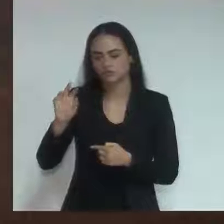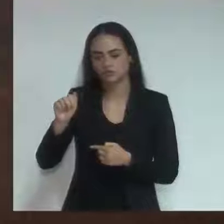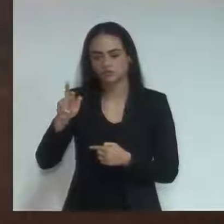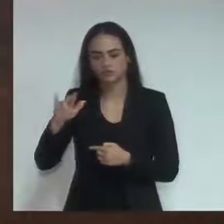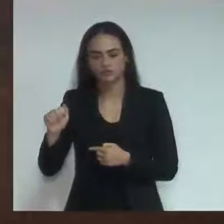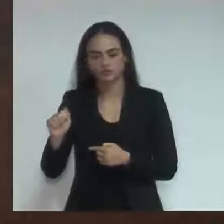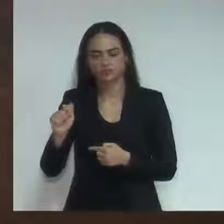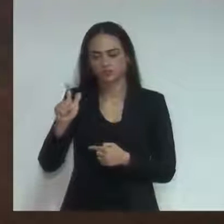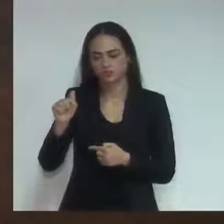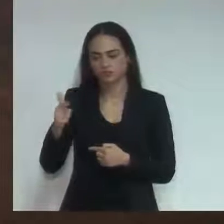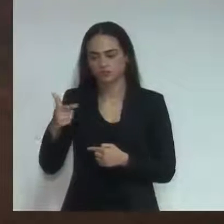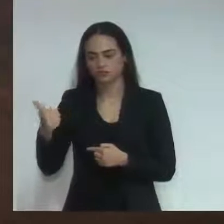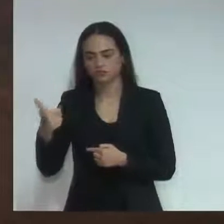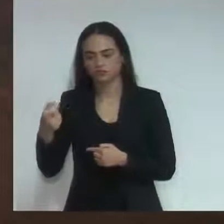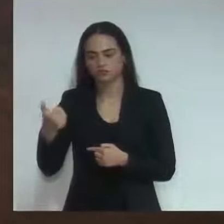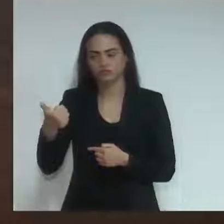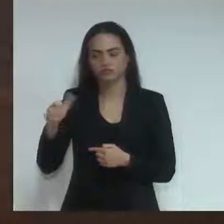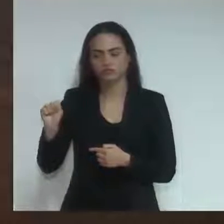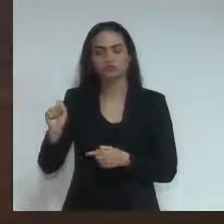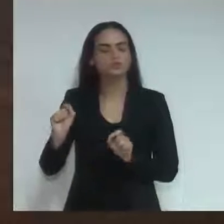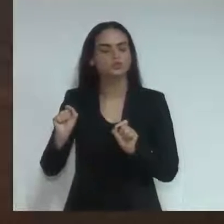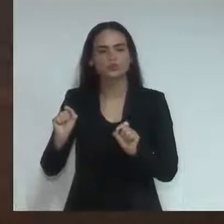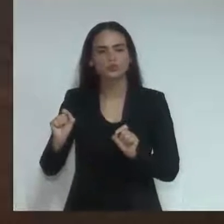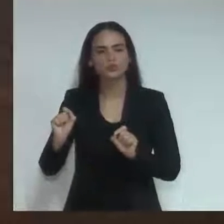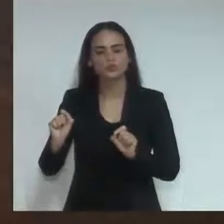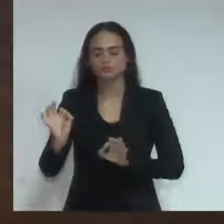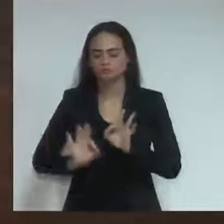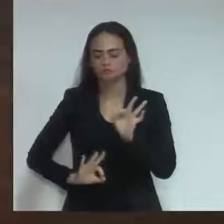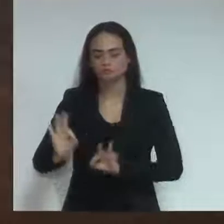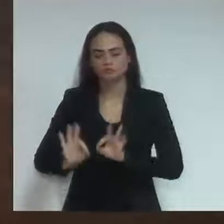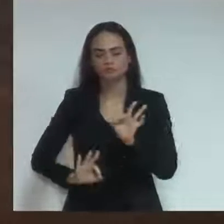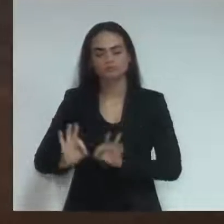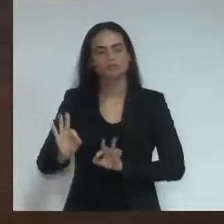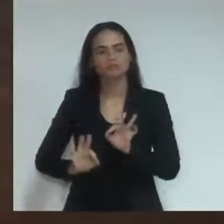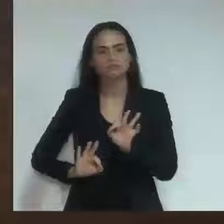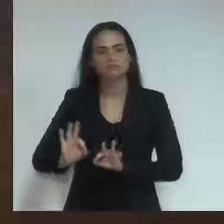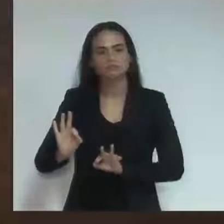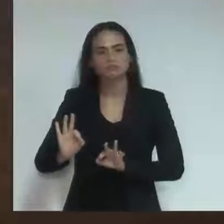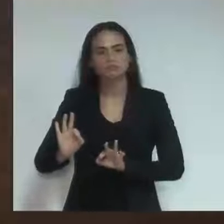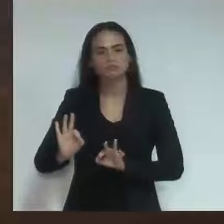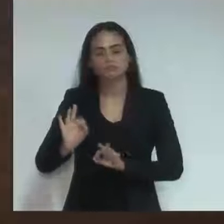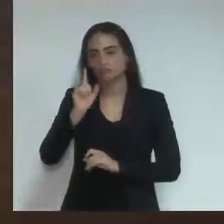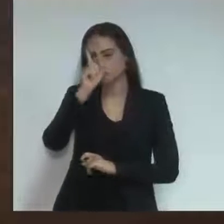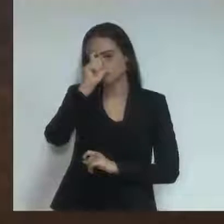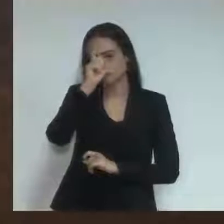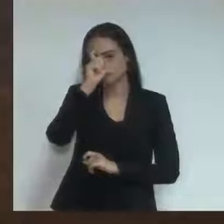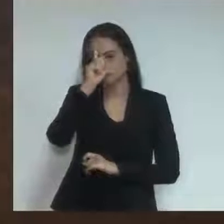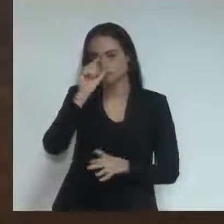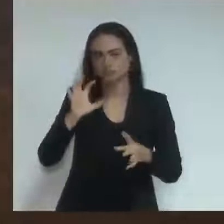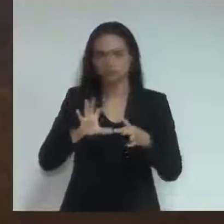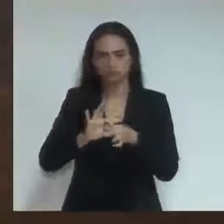de Reestruturação e Contratualização dos Hospitais Filantrópicos no SUS.